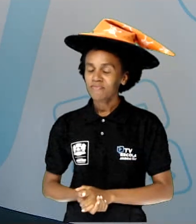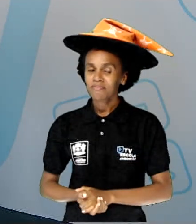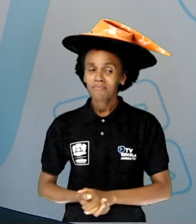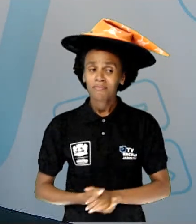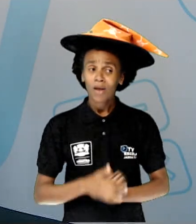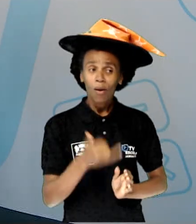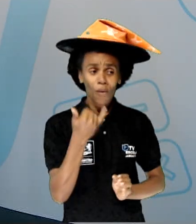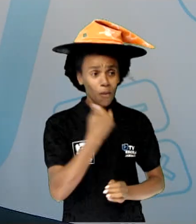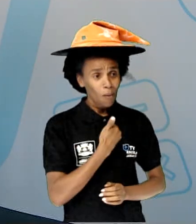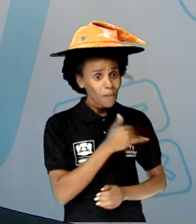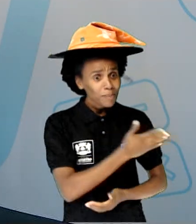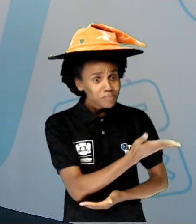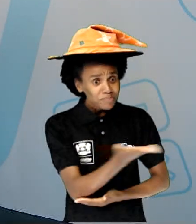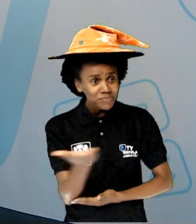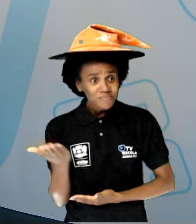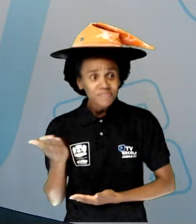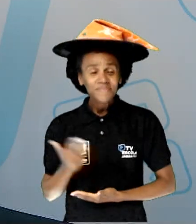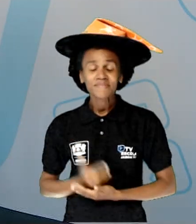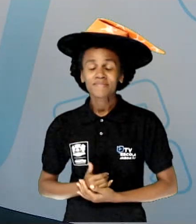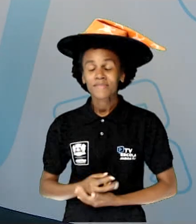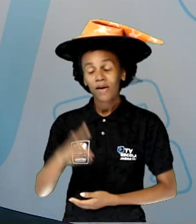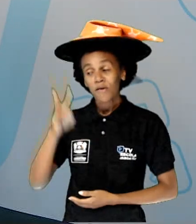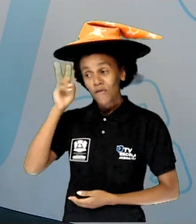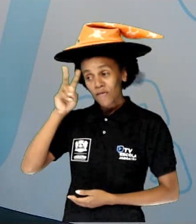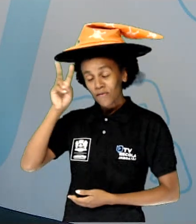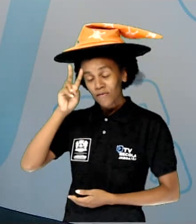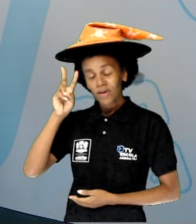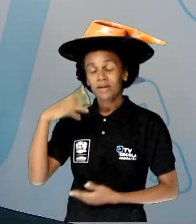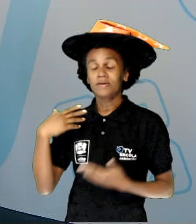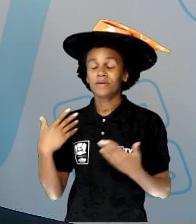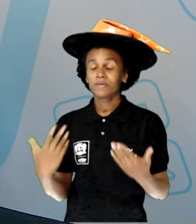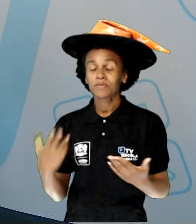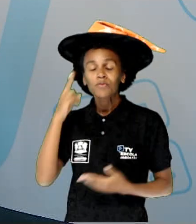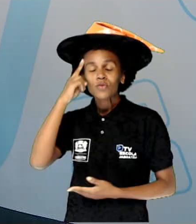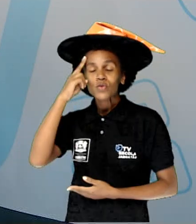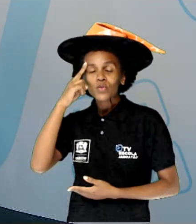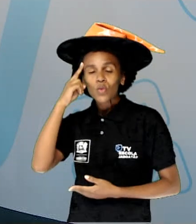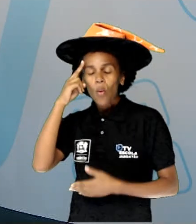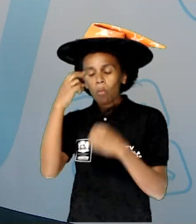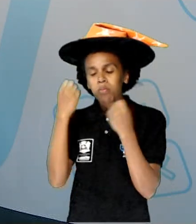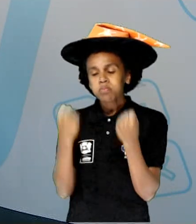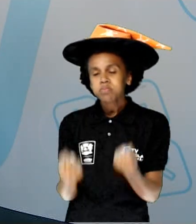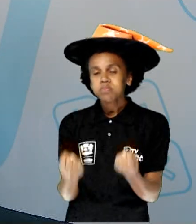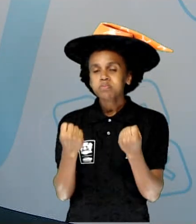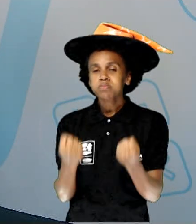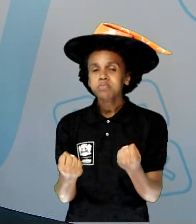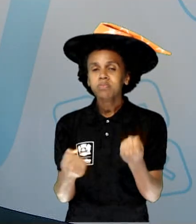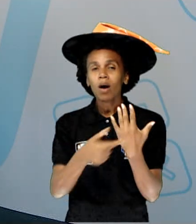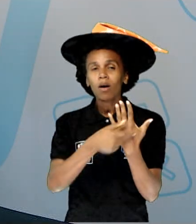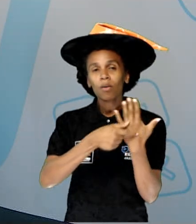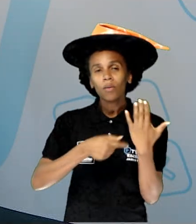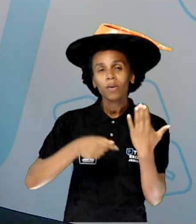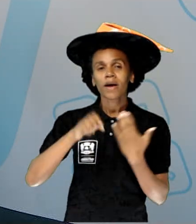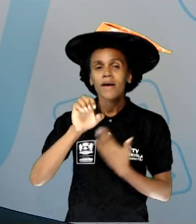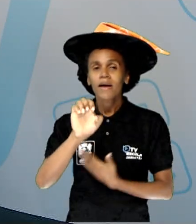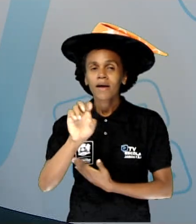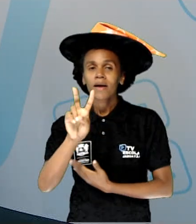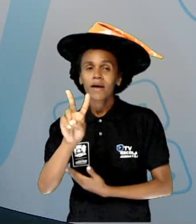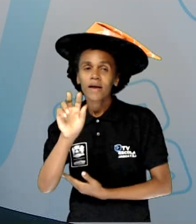nós vamos ver essa história sonho pesado da Eva furnari